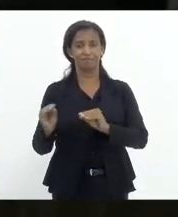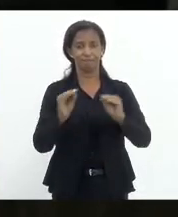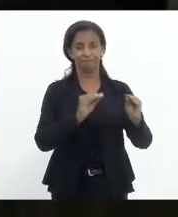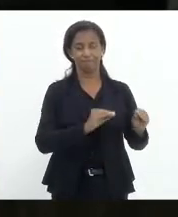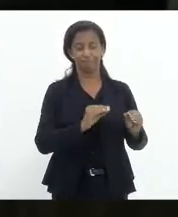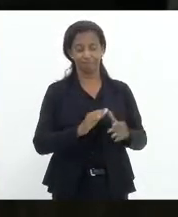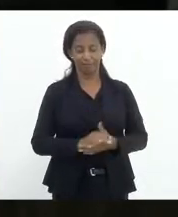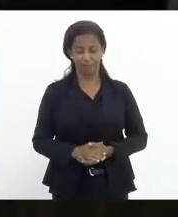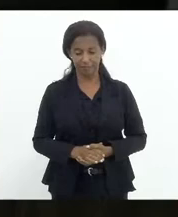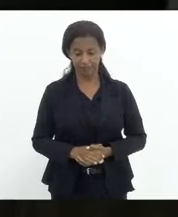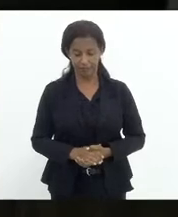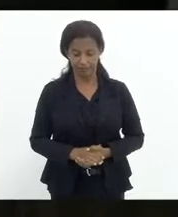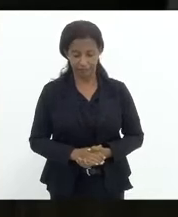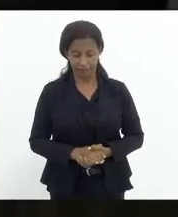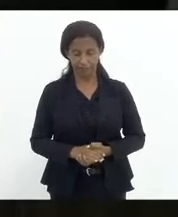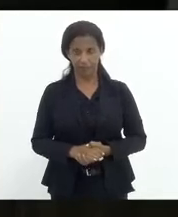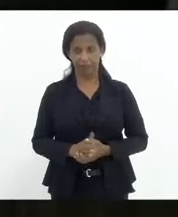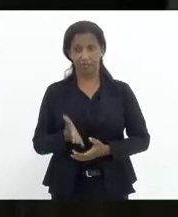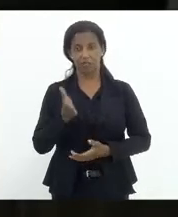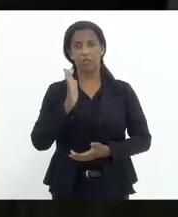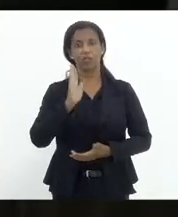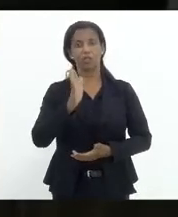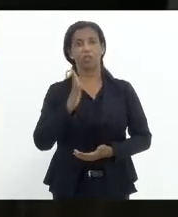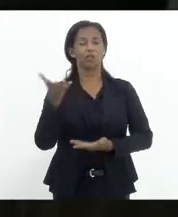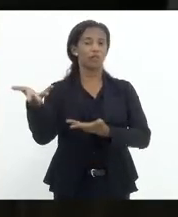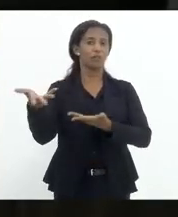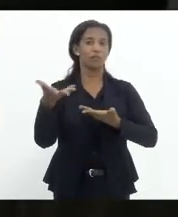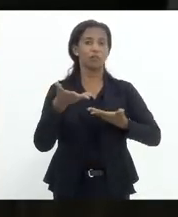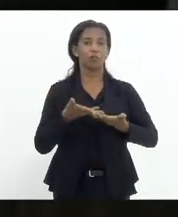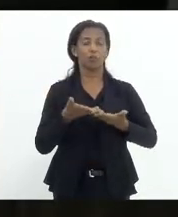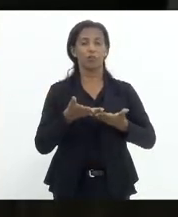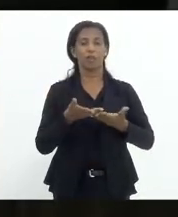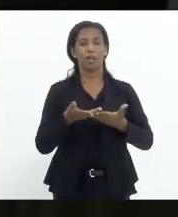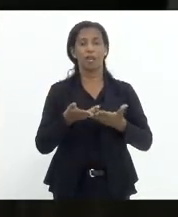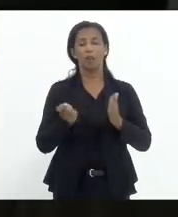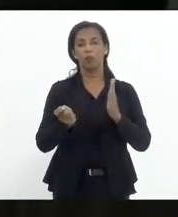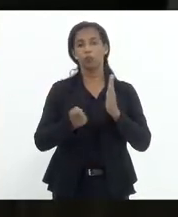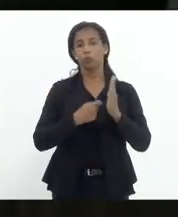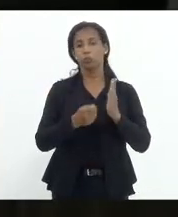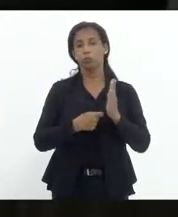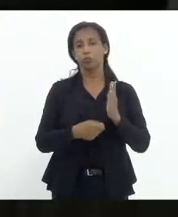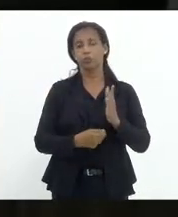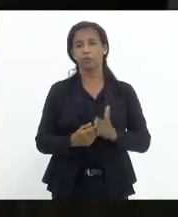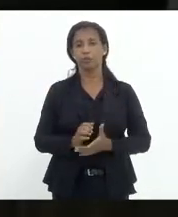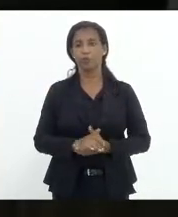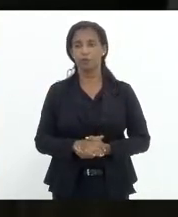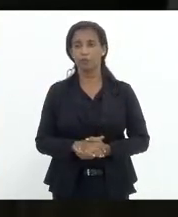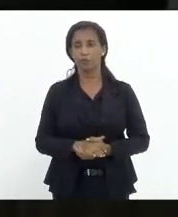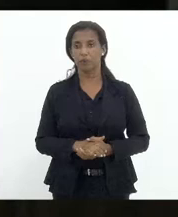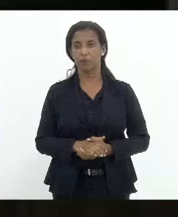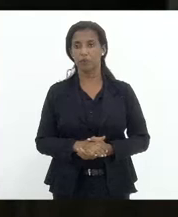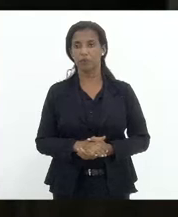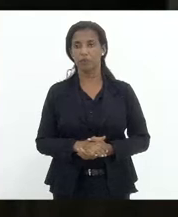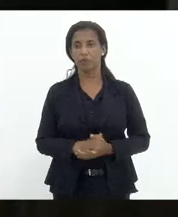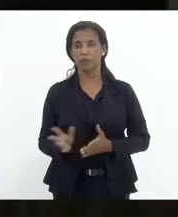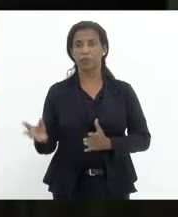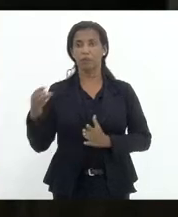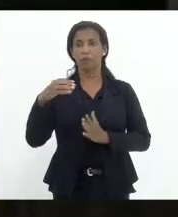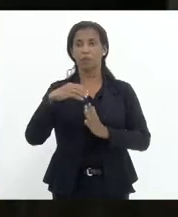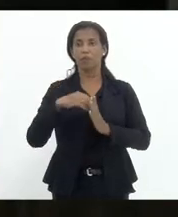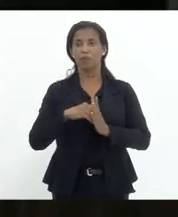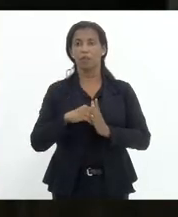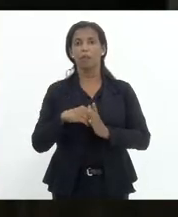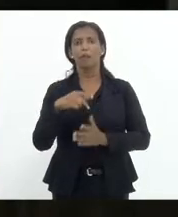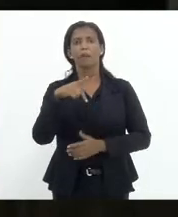autógrafo já já vou abrir para Rua autorias Cruz lá clientes na Pedro